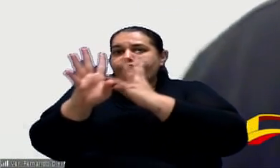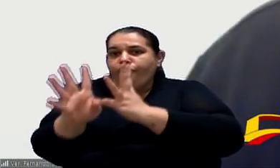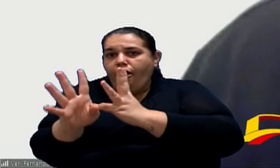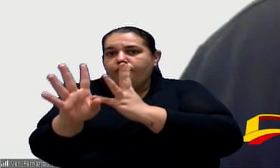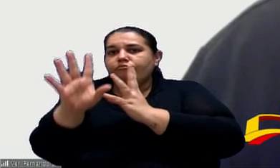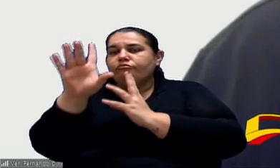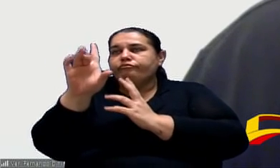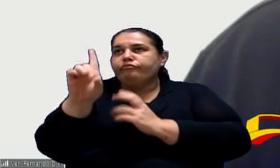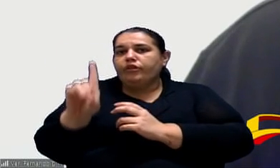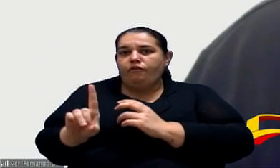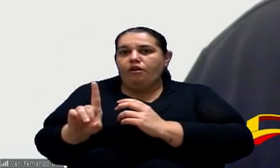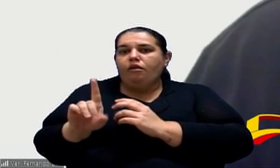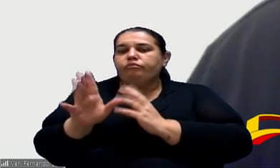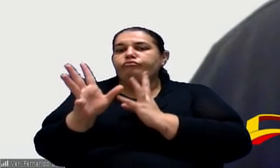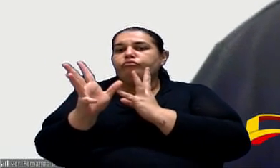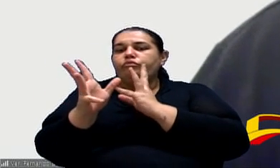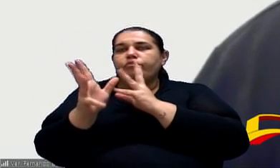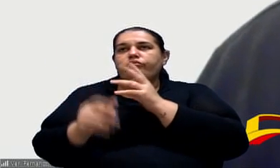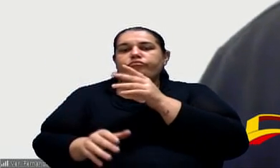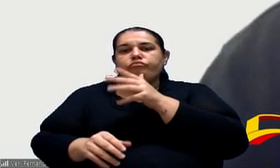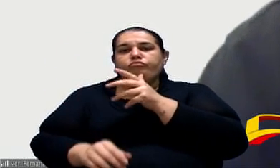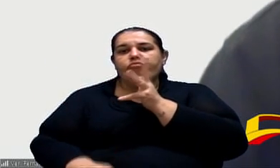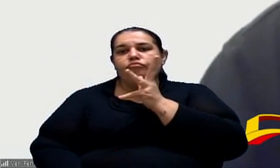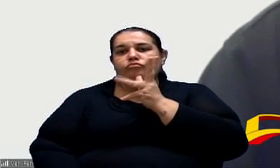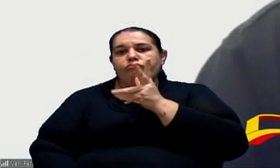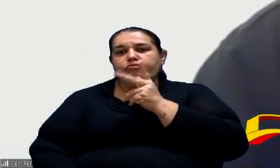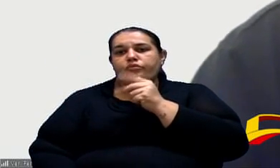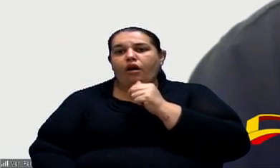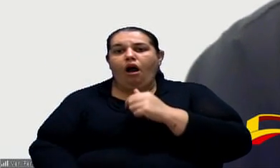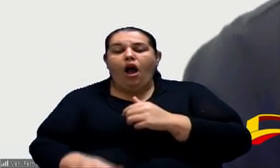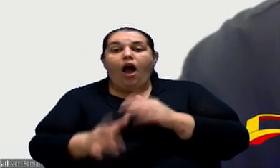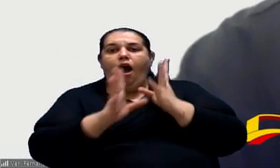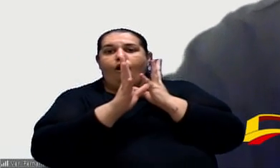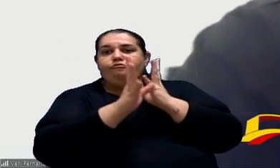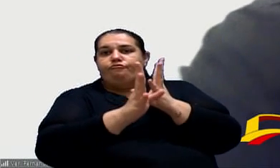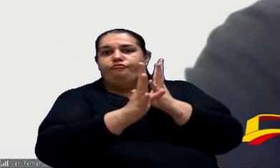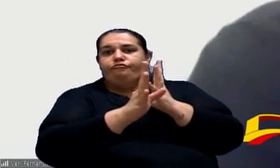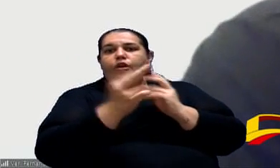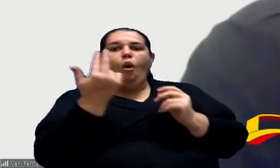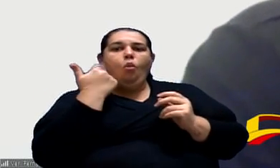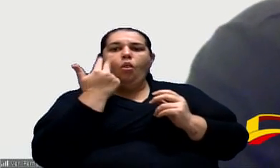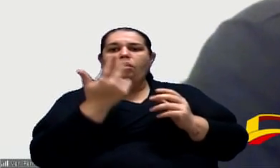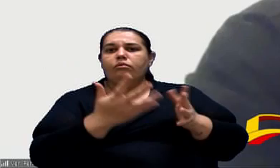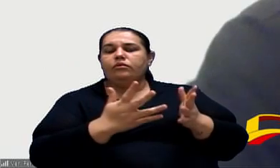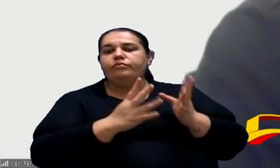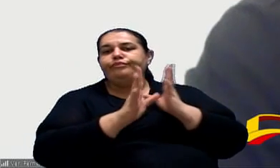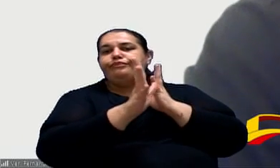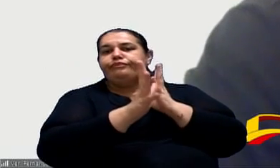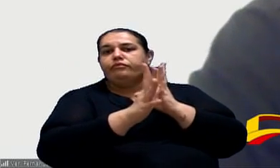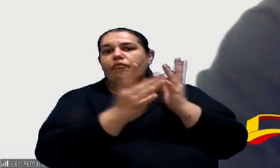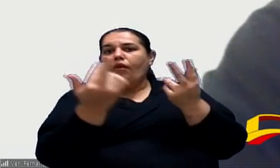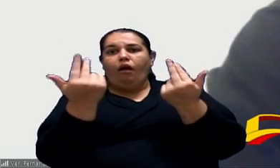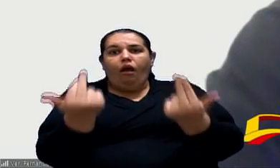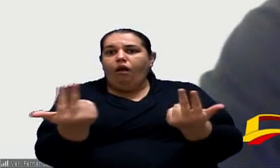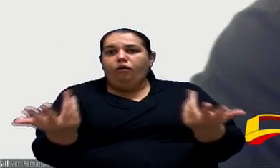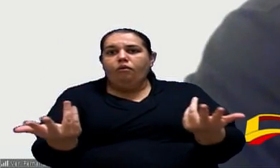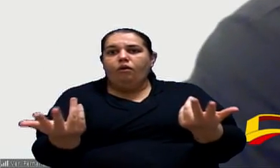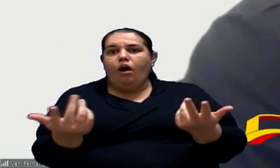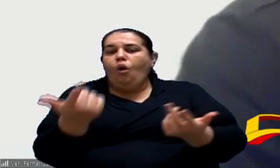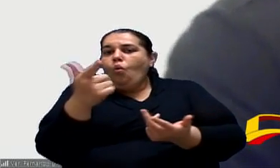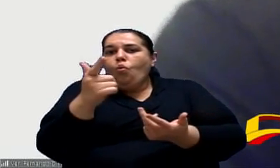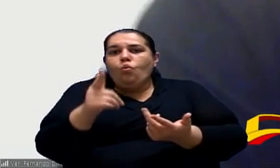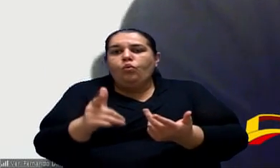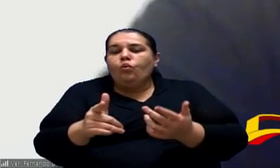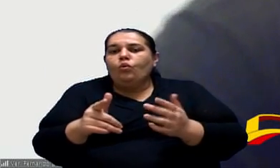fila convencional. Gente, então, presidente, estou colocando uma emenda também nesse projeto aí para